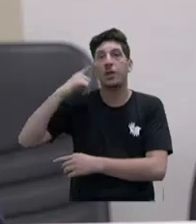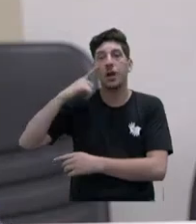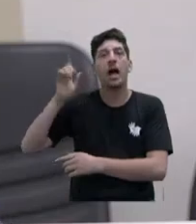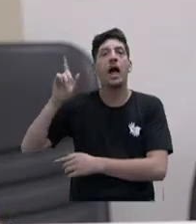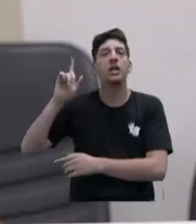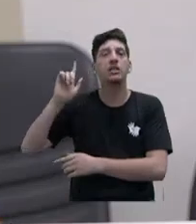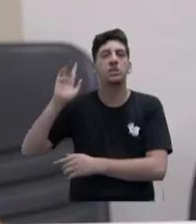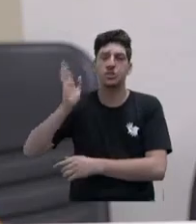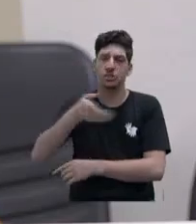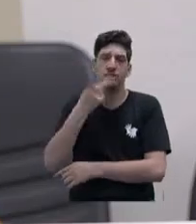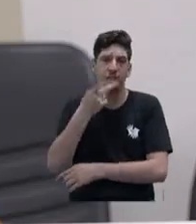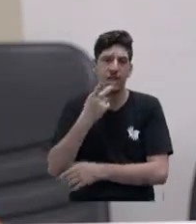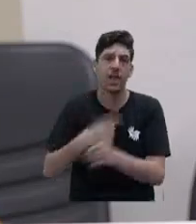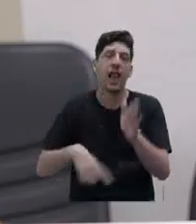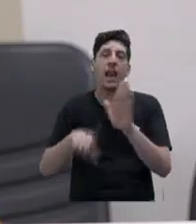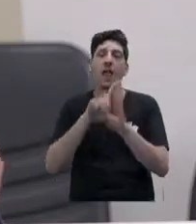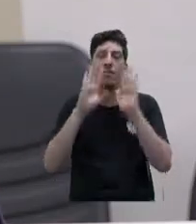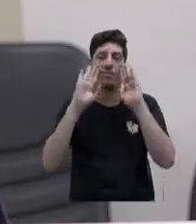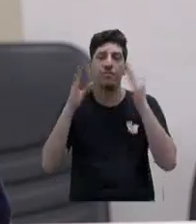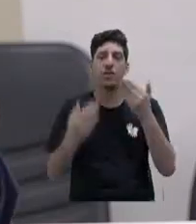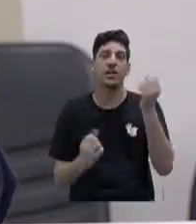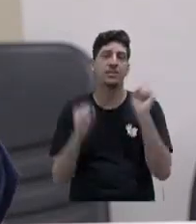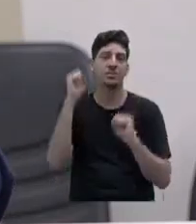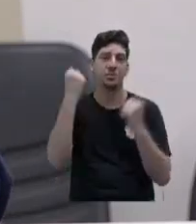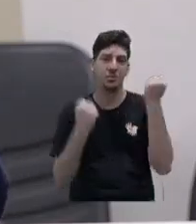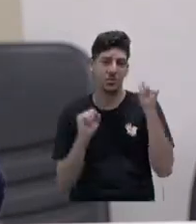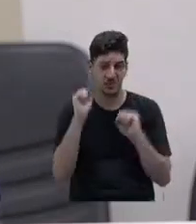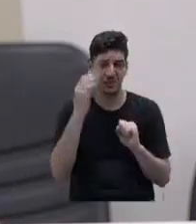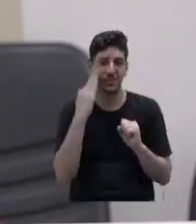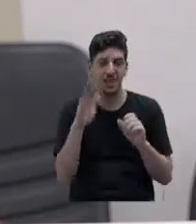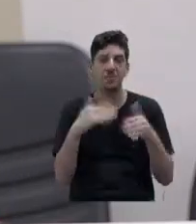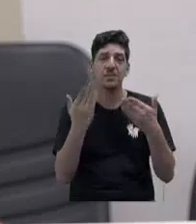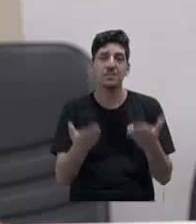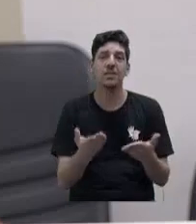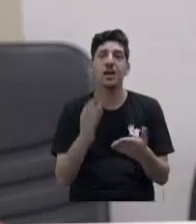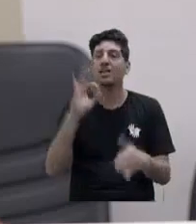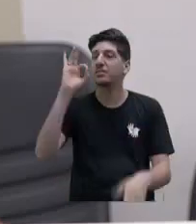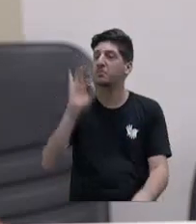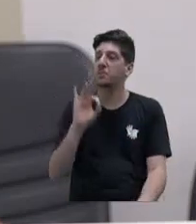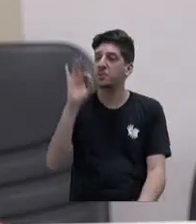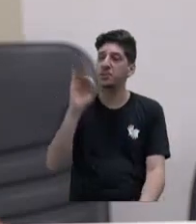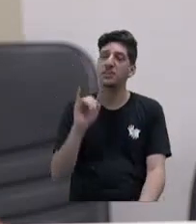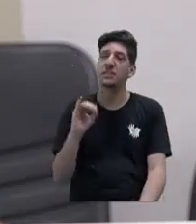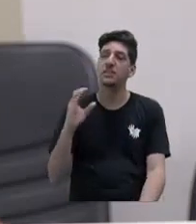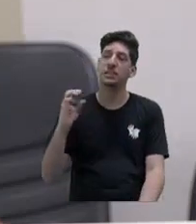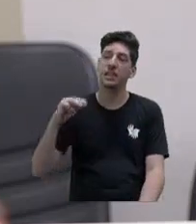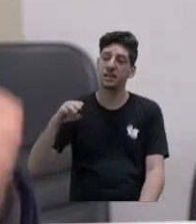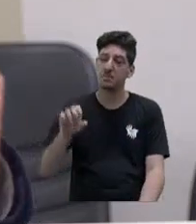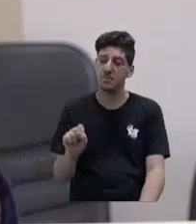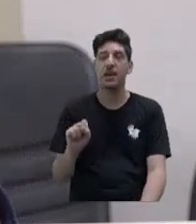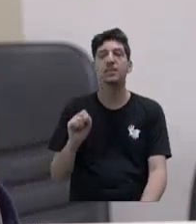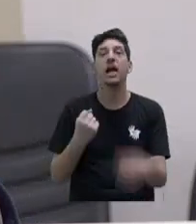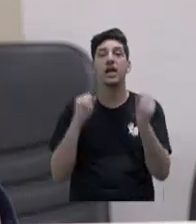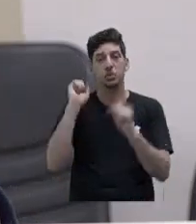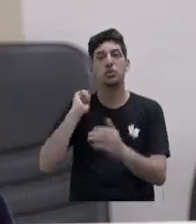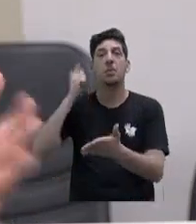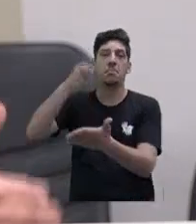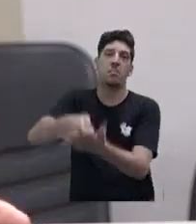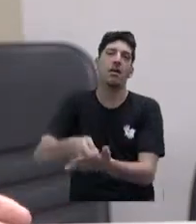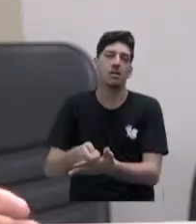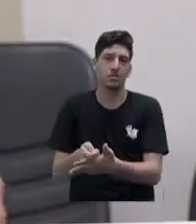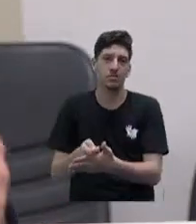é bom frisar, ela foi feita para a indústria. Então, a alíquota é uma alíquota de ICMS que a indústria paga. Por isso que a